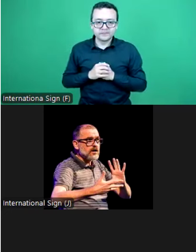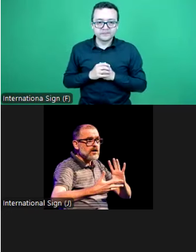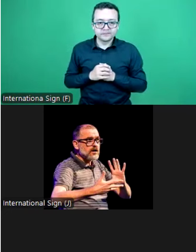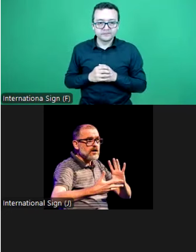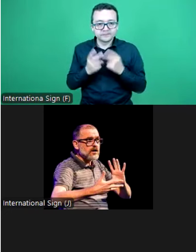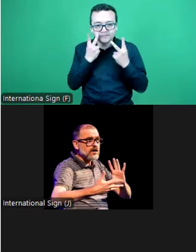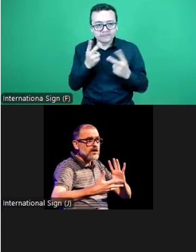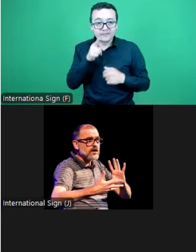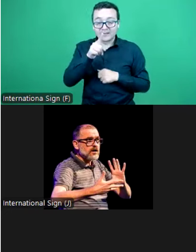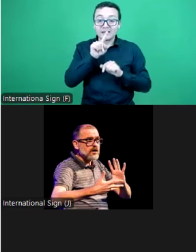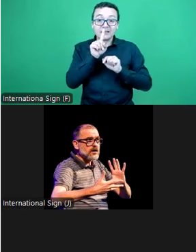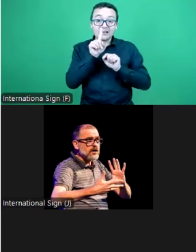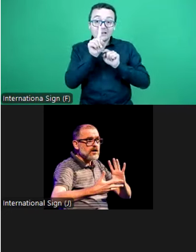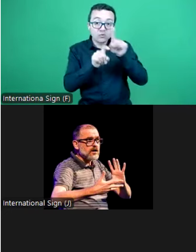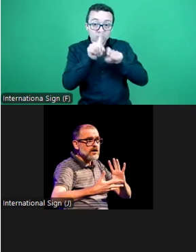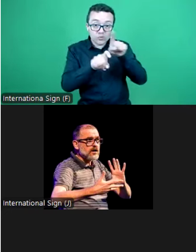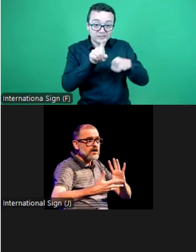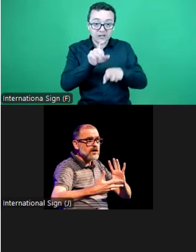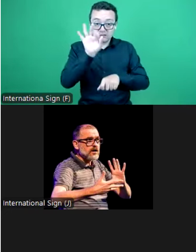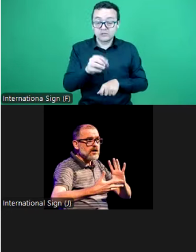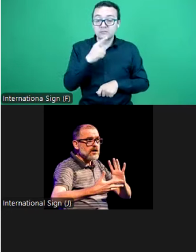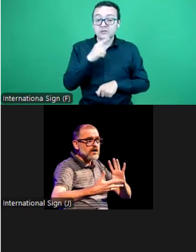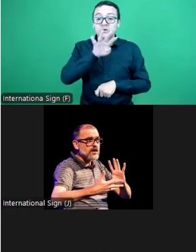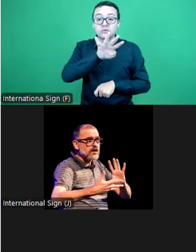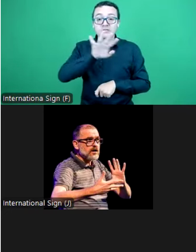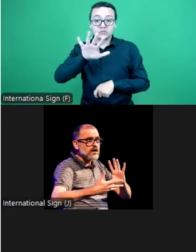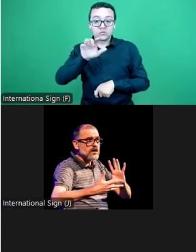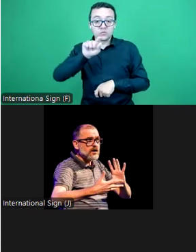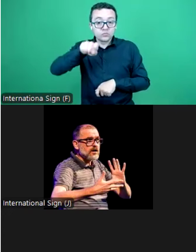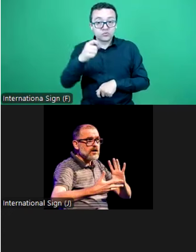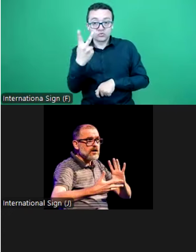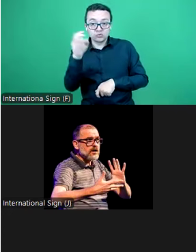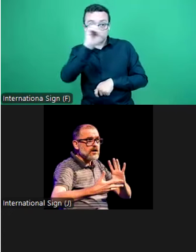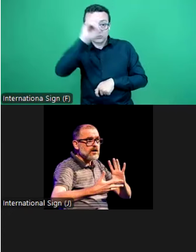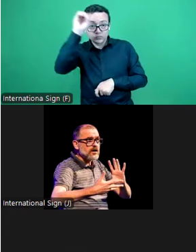A novidade nessa enquete que nós fizemos é que o